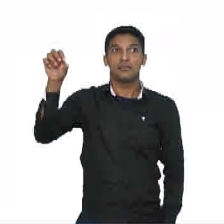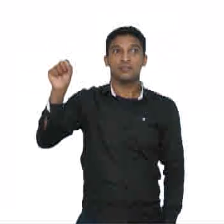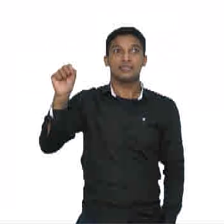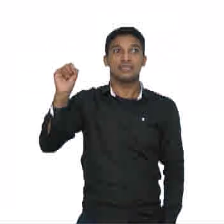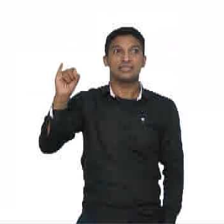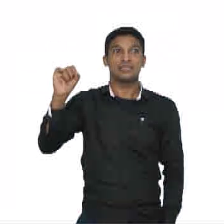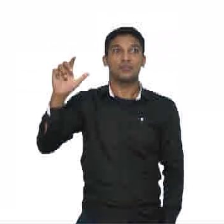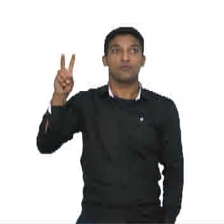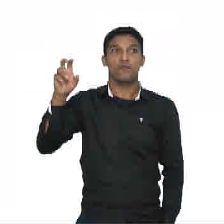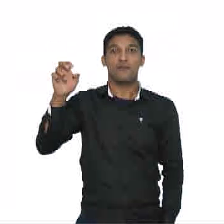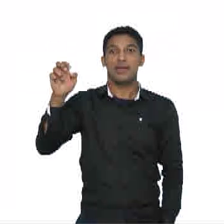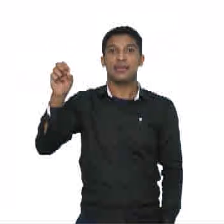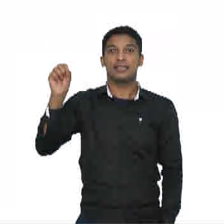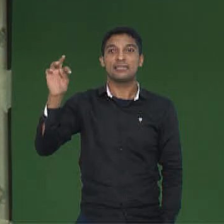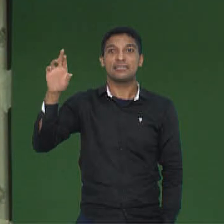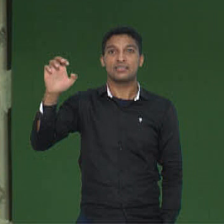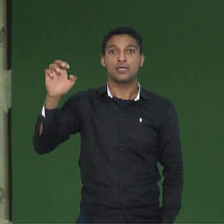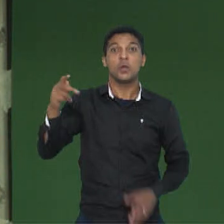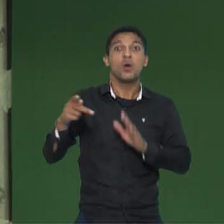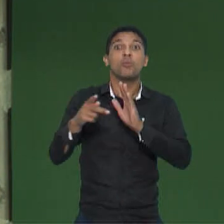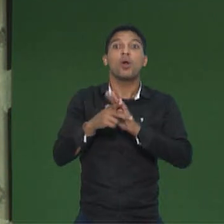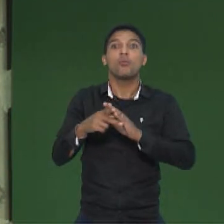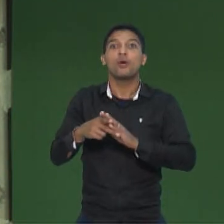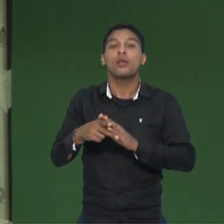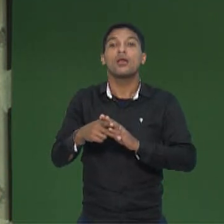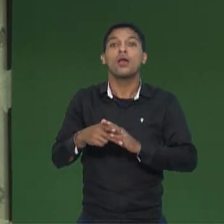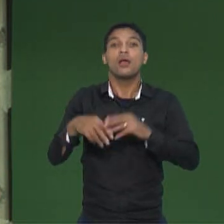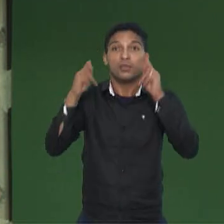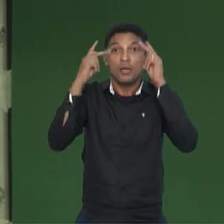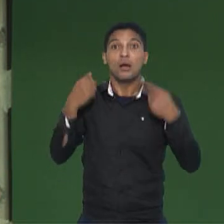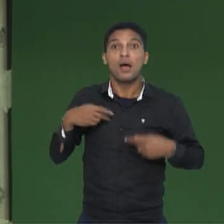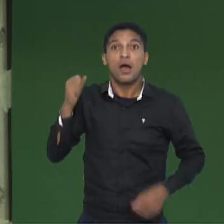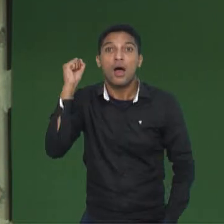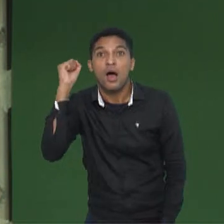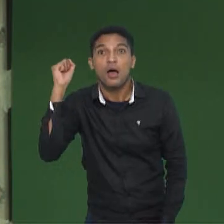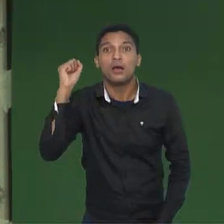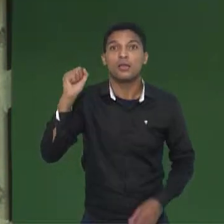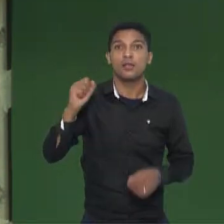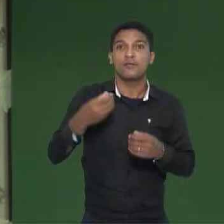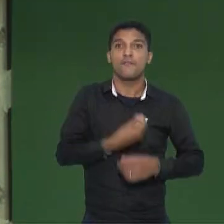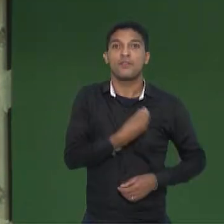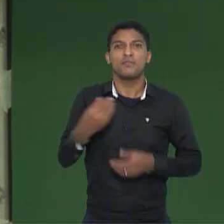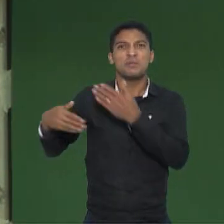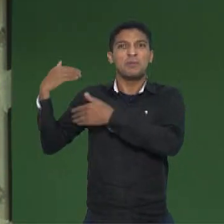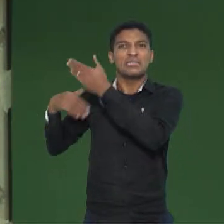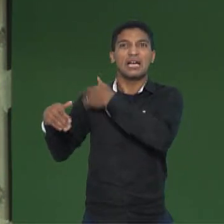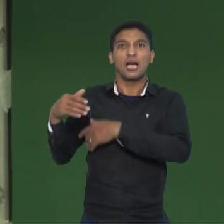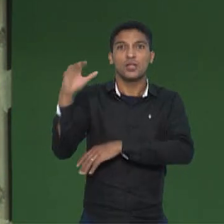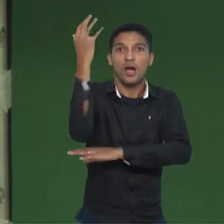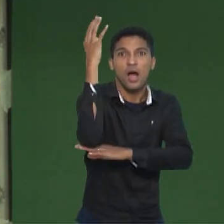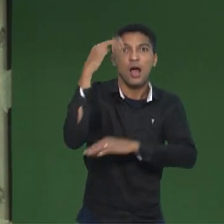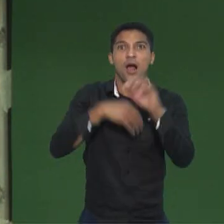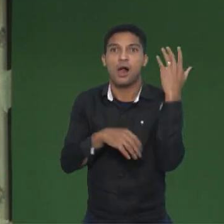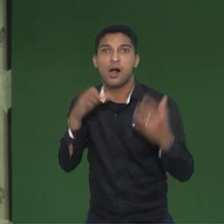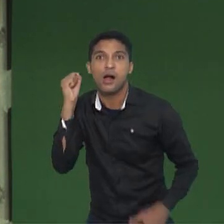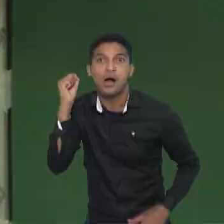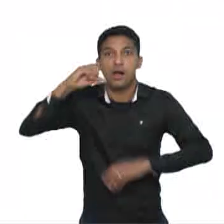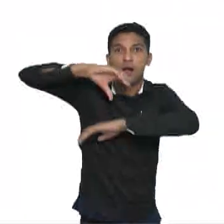hibridizaram, certo? Há uma questão híbrida, uma mistura.